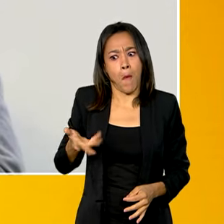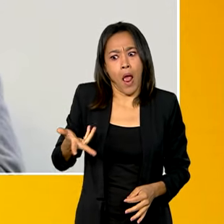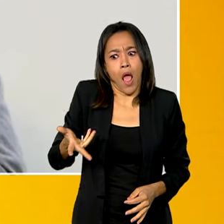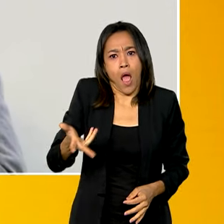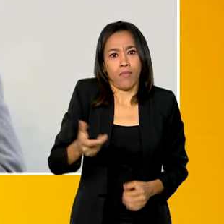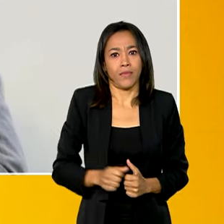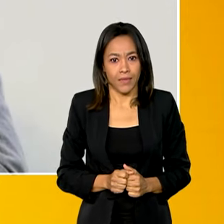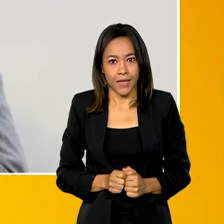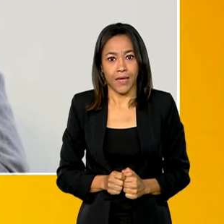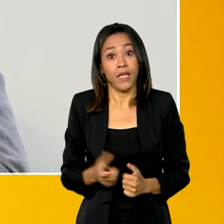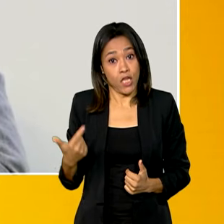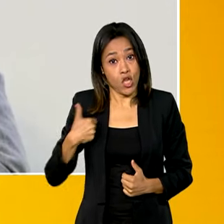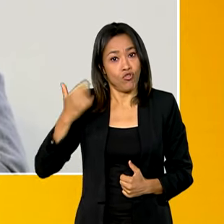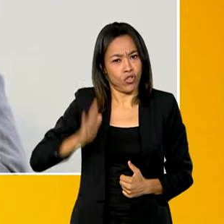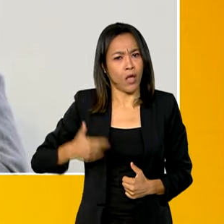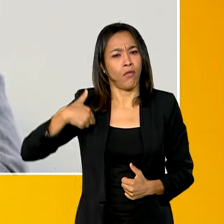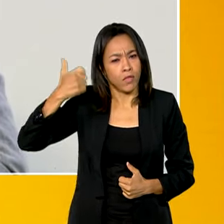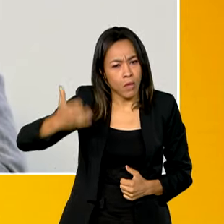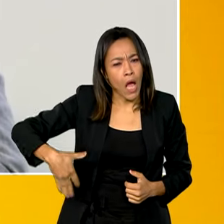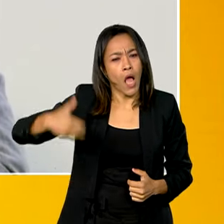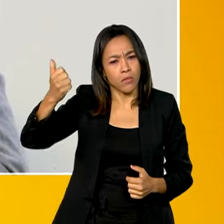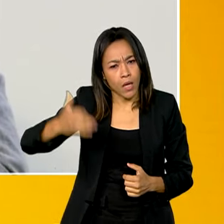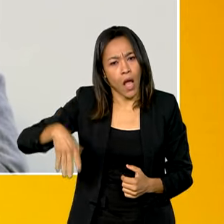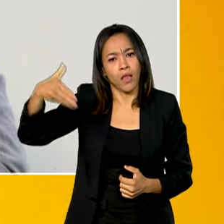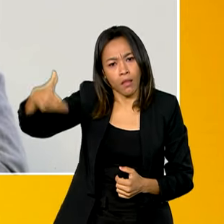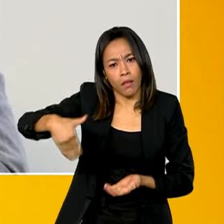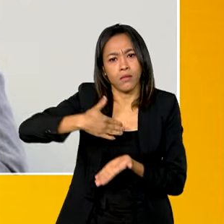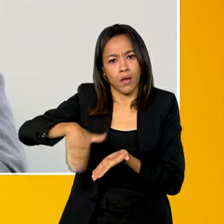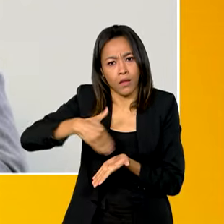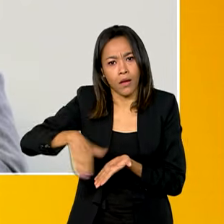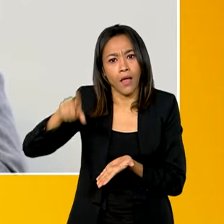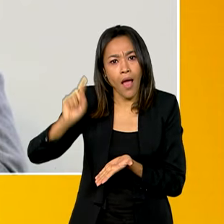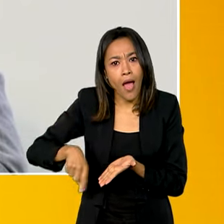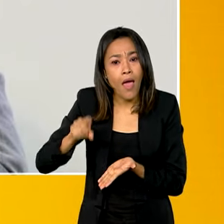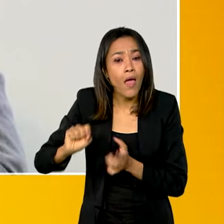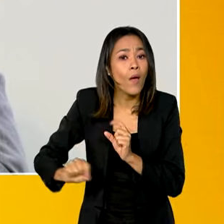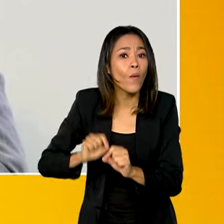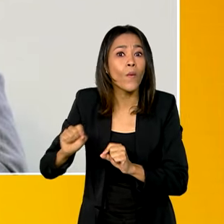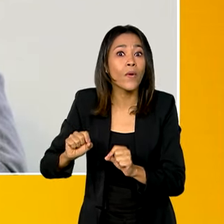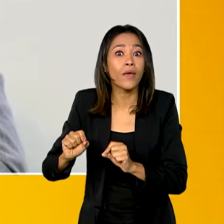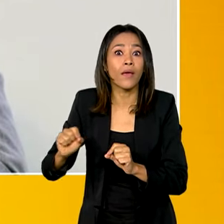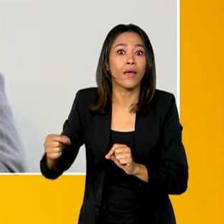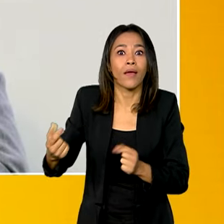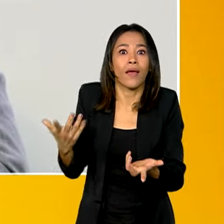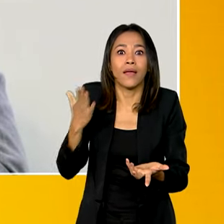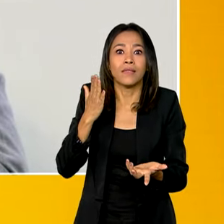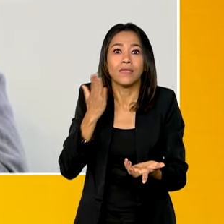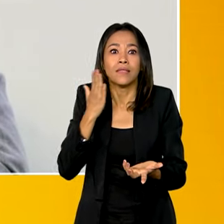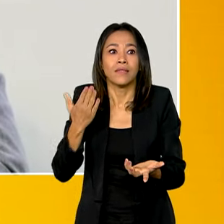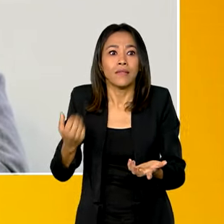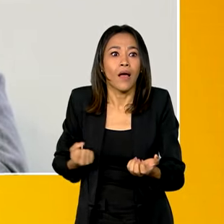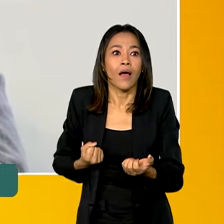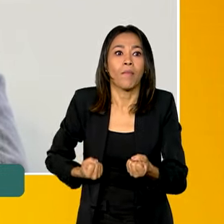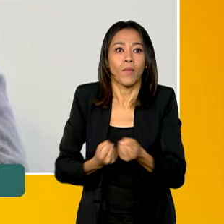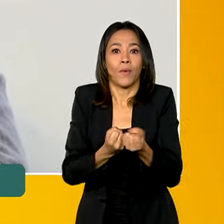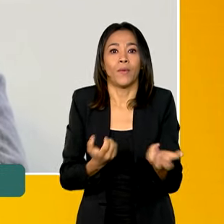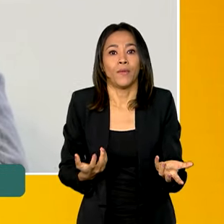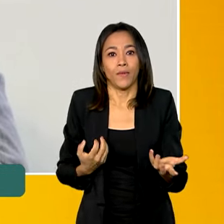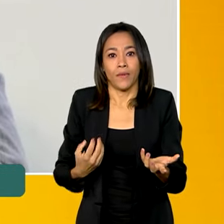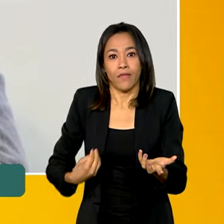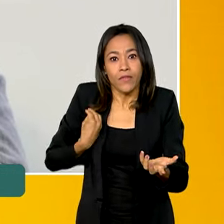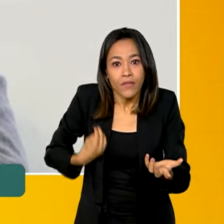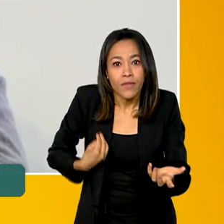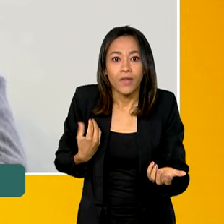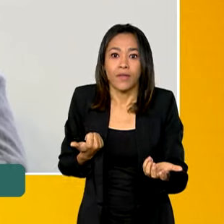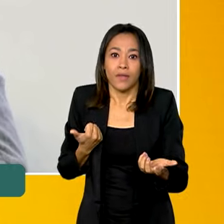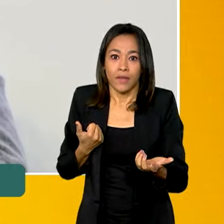eu tenho dito inclusive aqui na secretaria que é um ato de sobrevivência Inovar é um ato de sobrevivência a gente tem uma concorrência